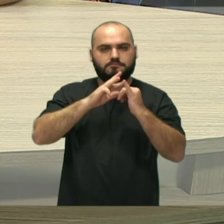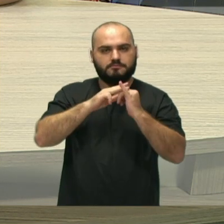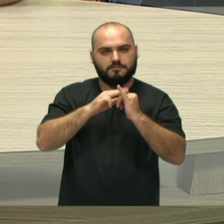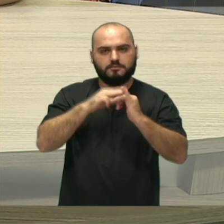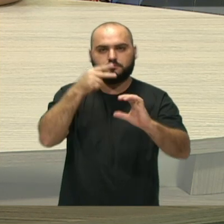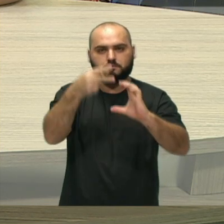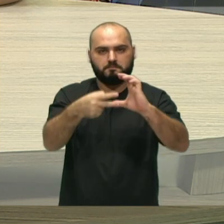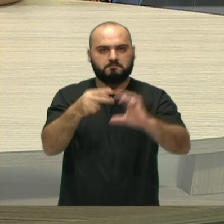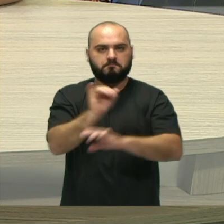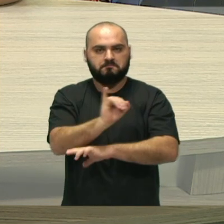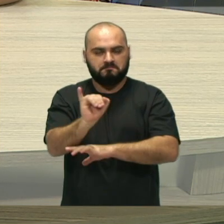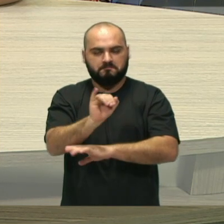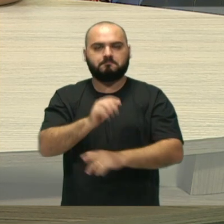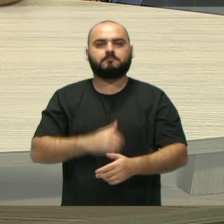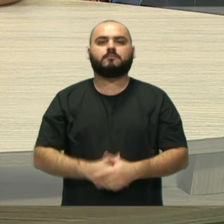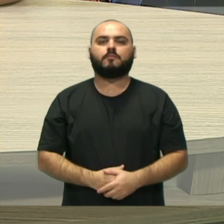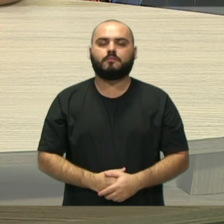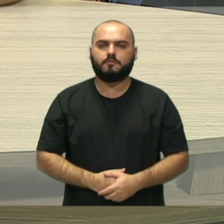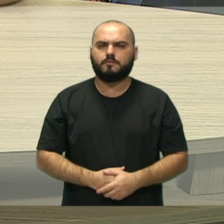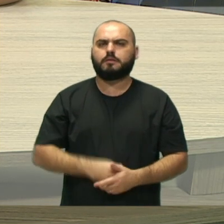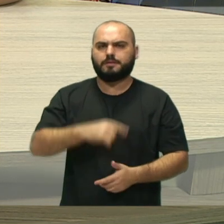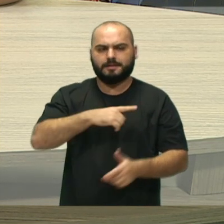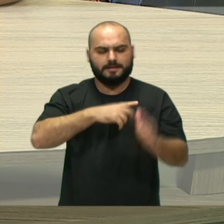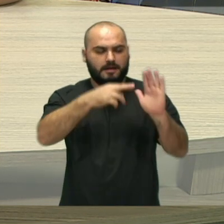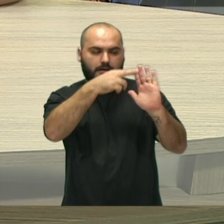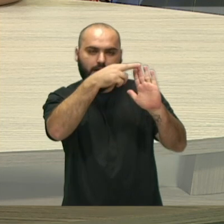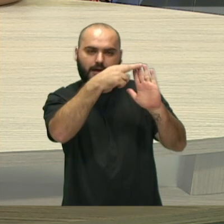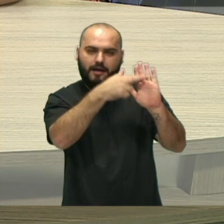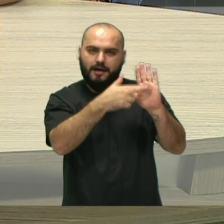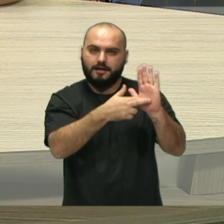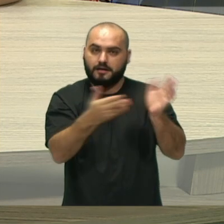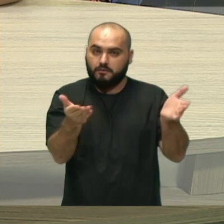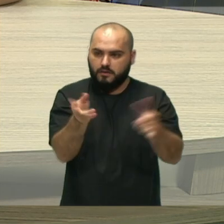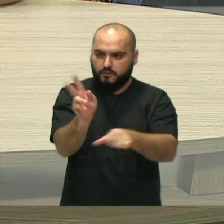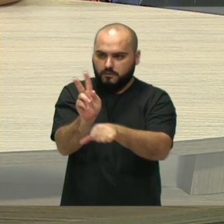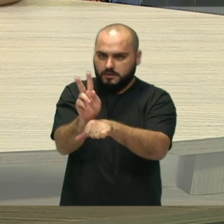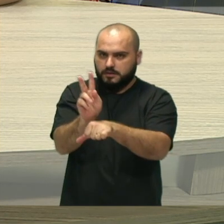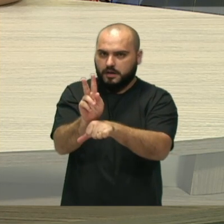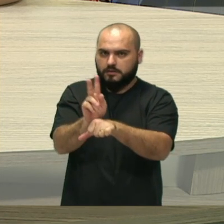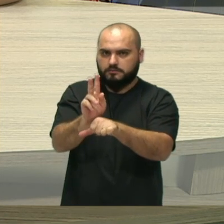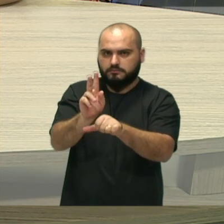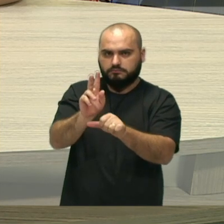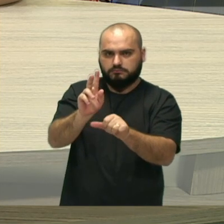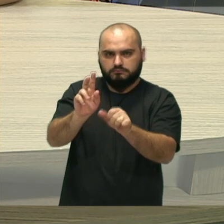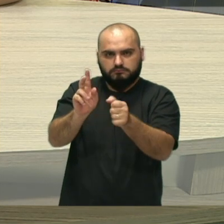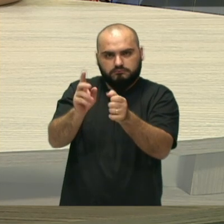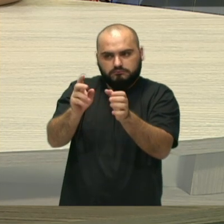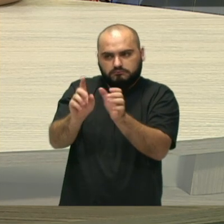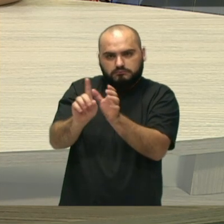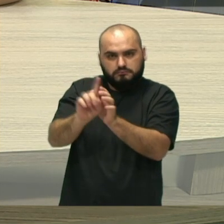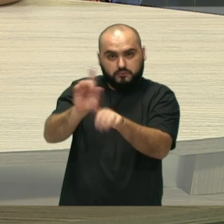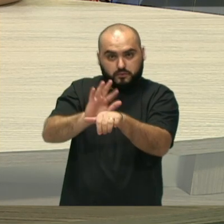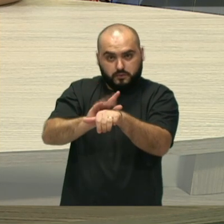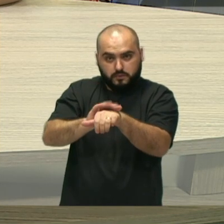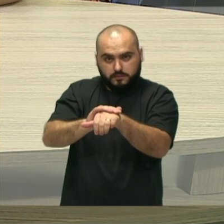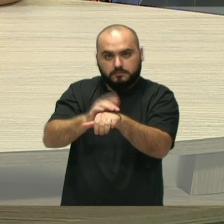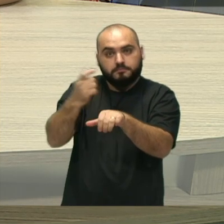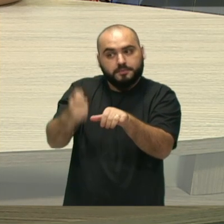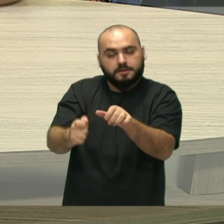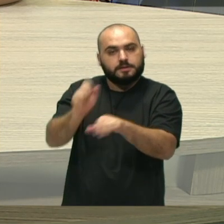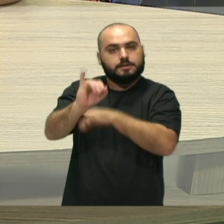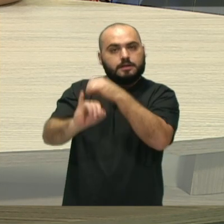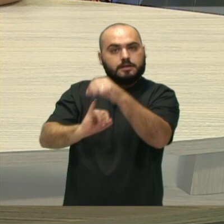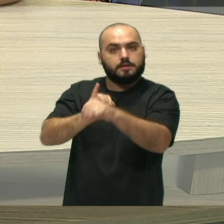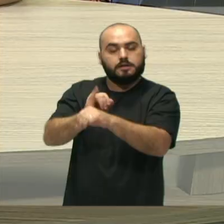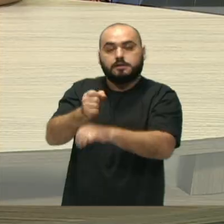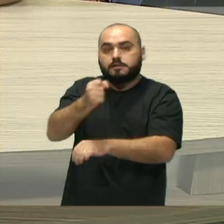de Vereadores de Itajaí. E por causa das medidas de prevenção à Covid-19, esta entrevista é feita pela internet